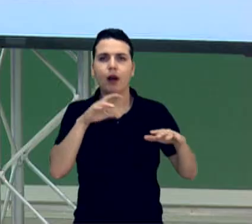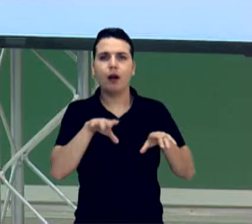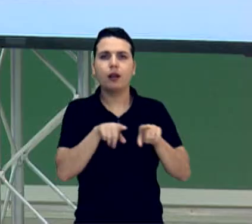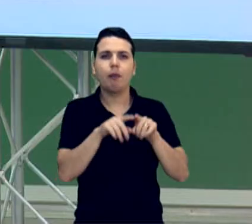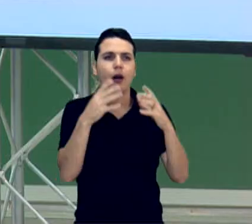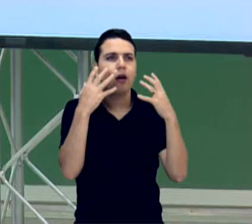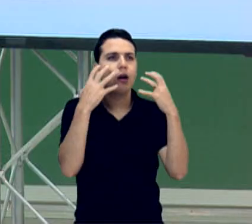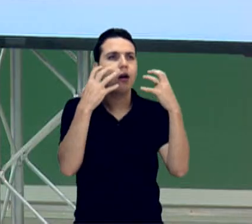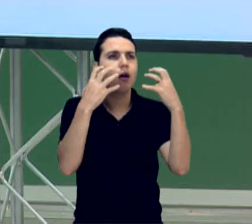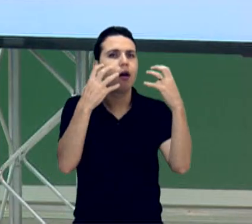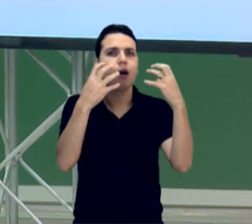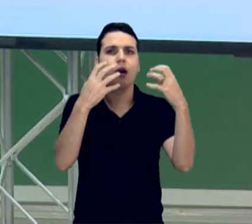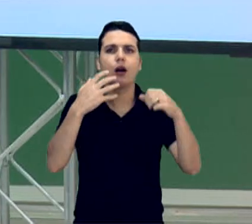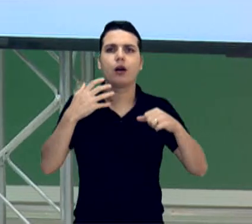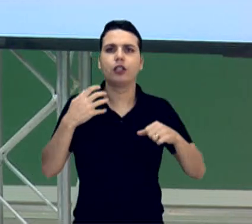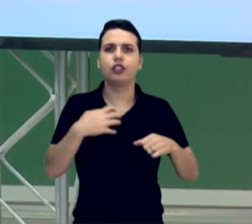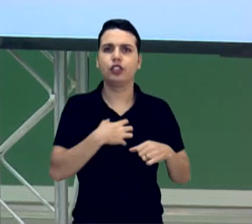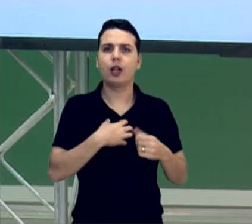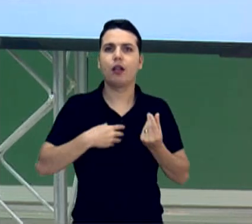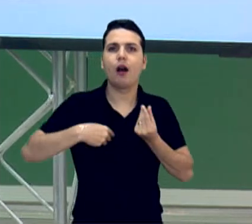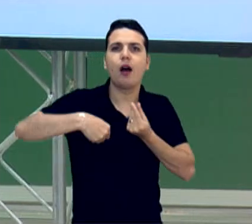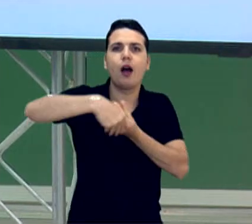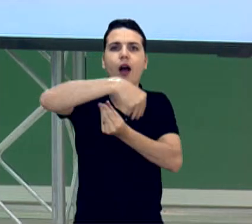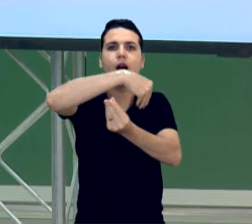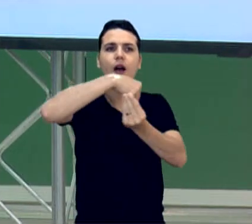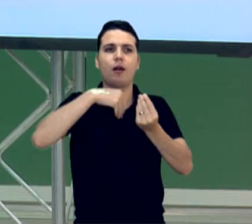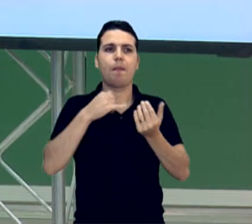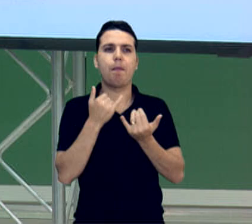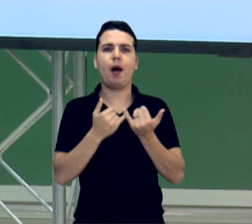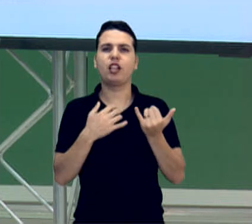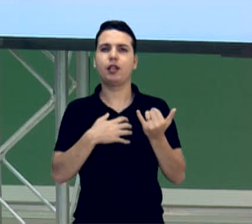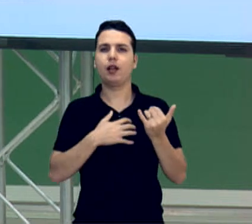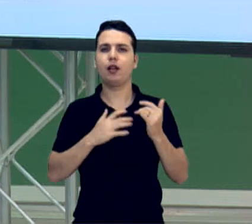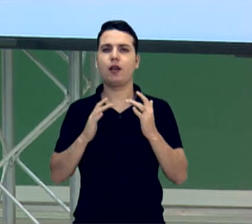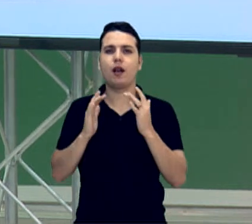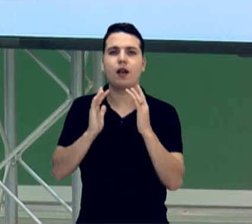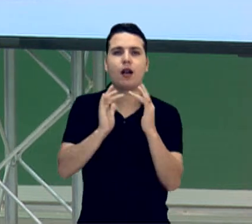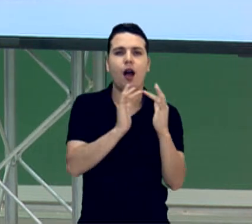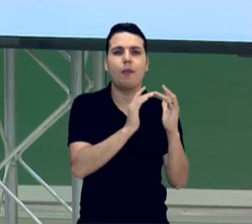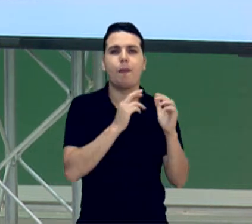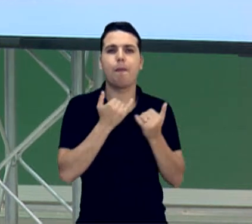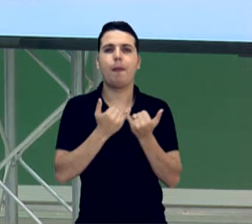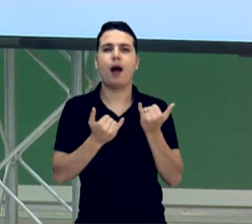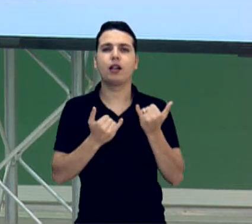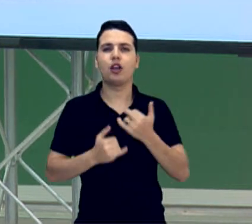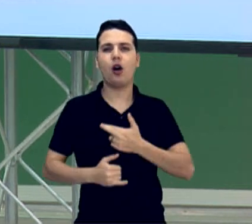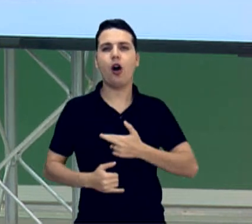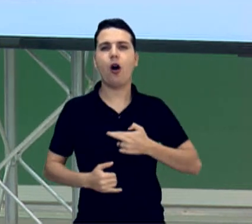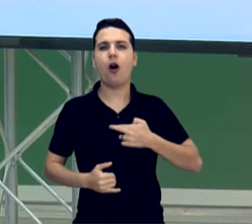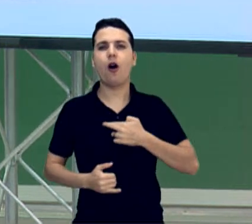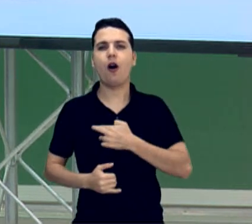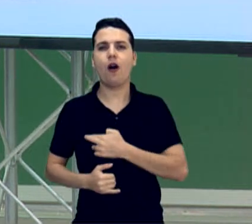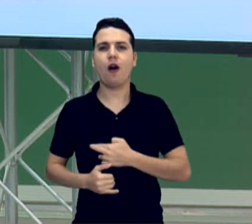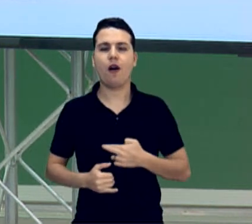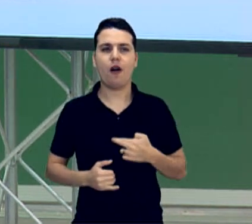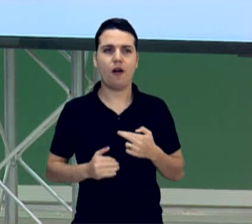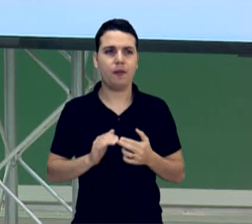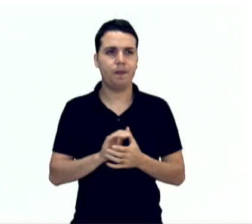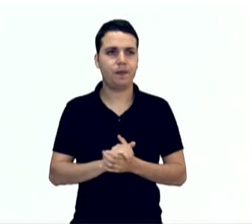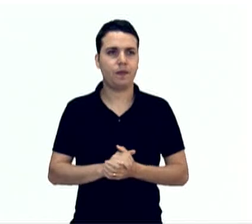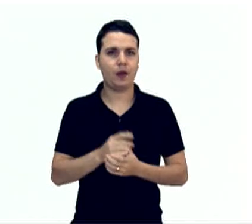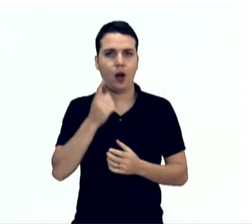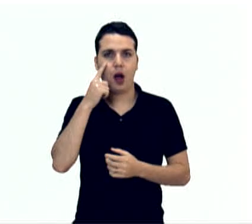se fosse um enamorar, né? Um romance dos dois. Então, nas imagens a gente